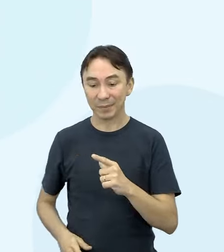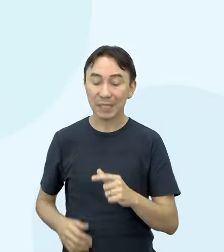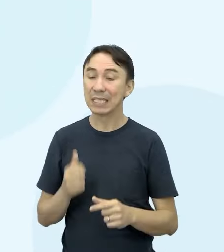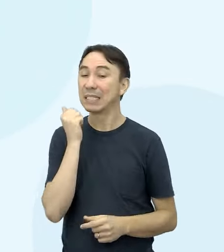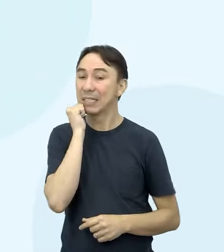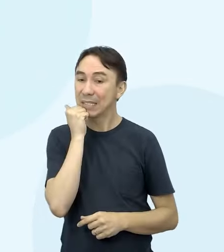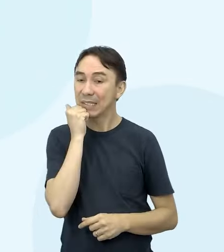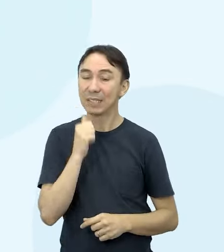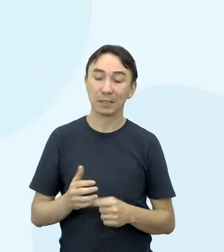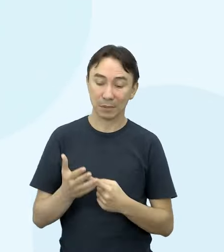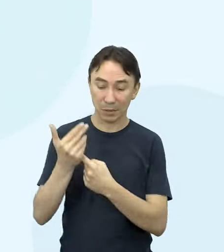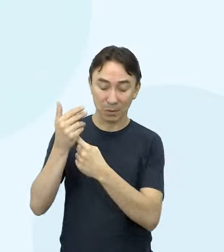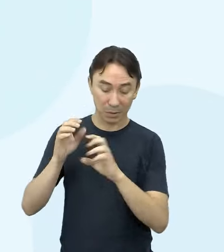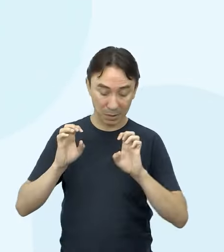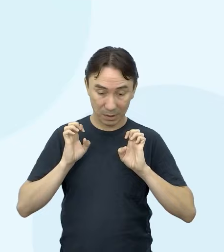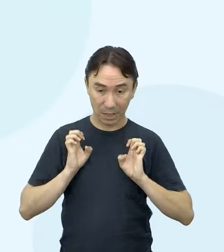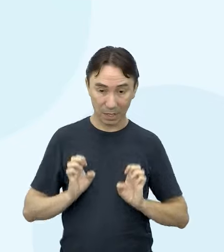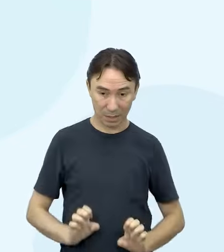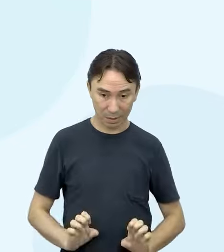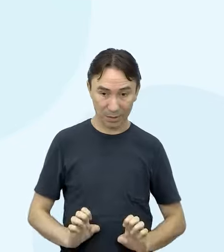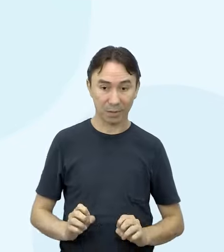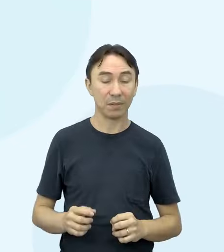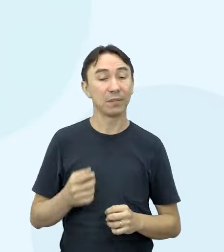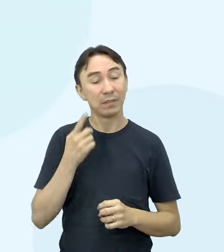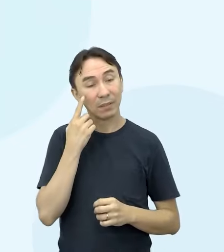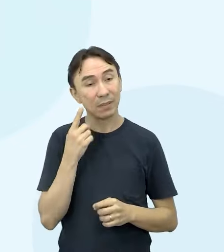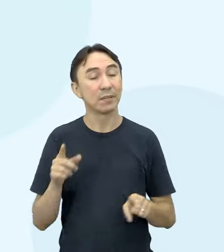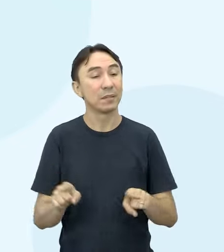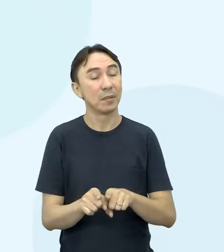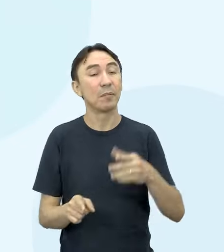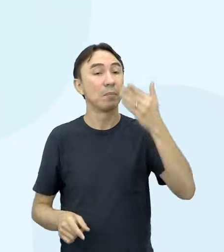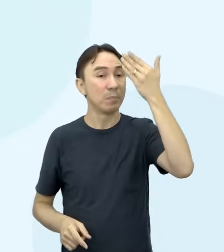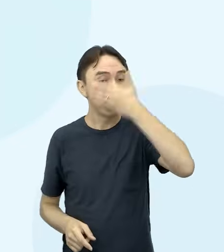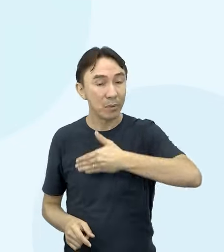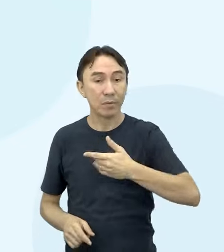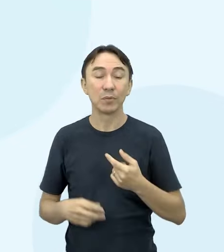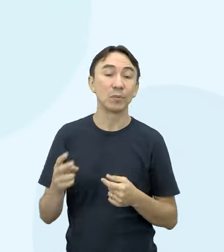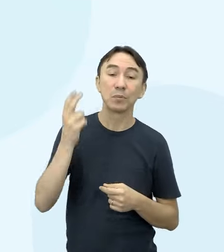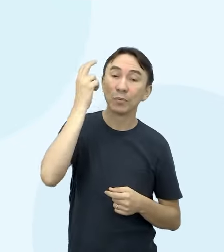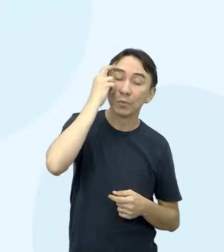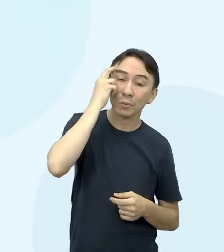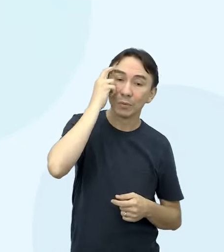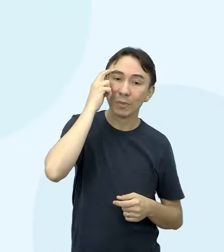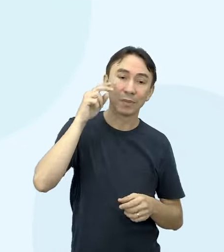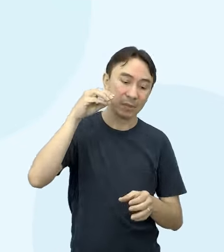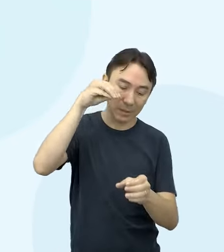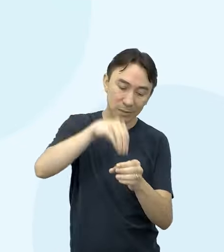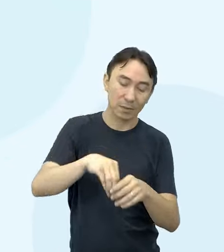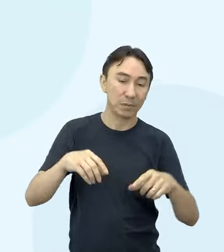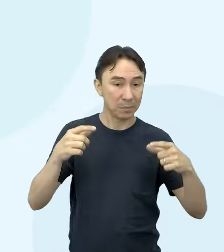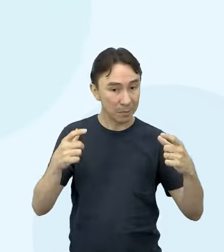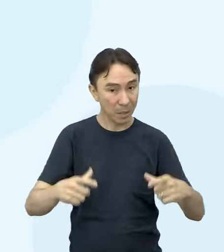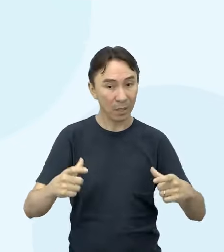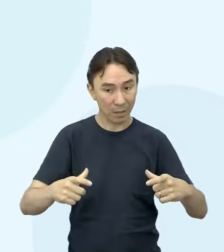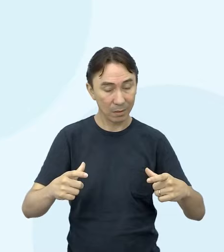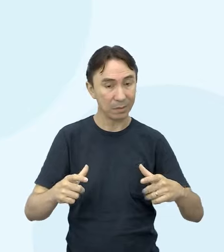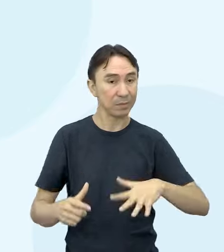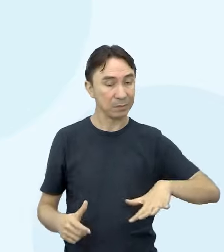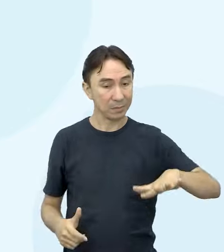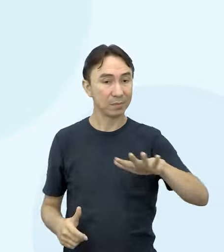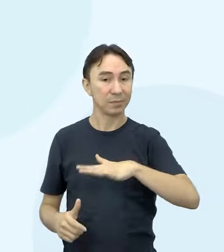né? Evidências da cultura nas transformações do espaço geográfico, né? Ali no componente 2, né? Onde o tema da atividade